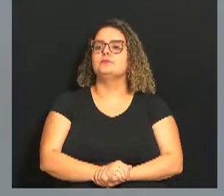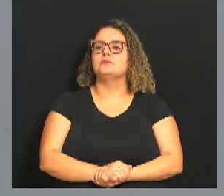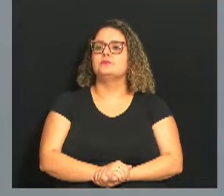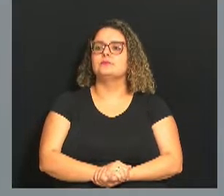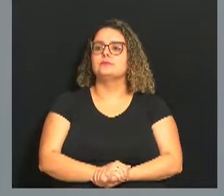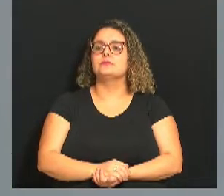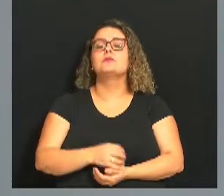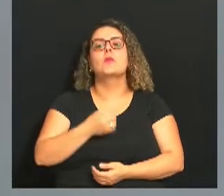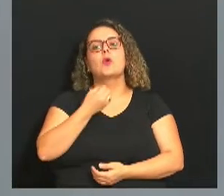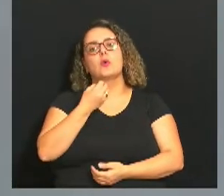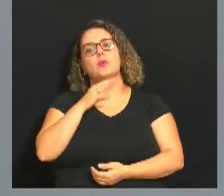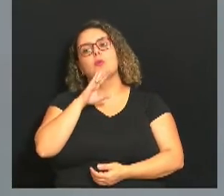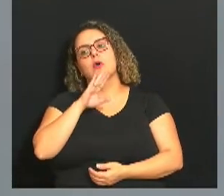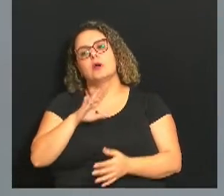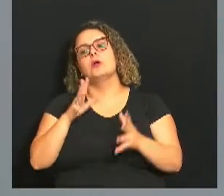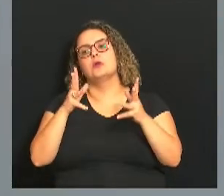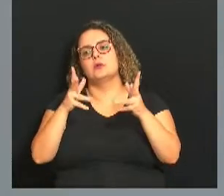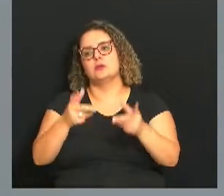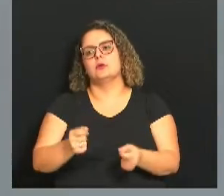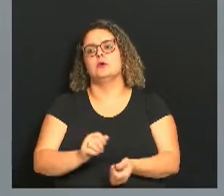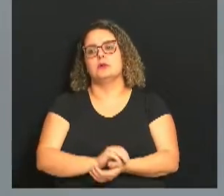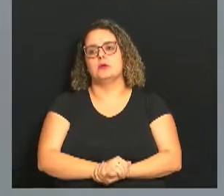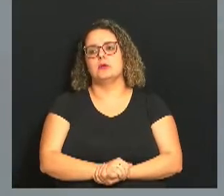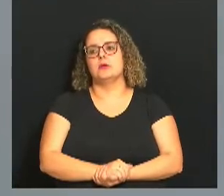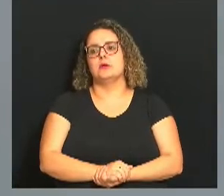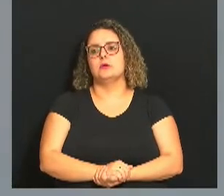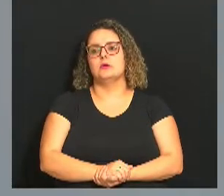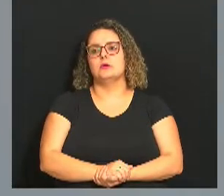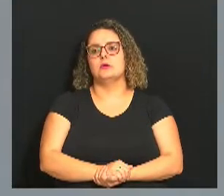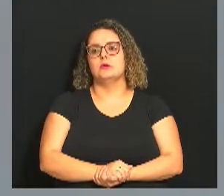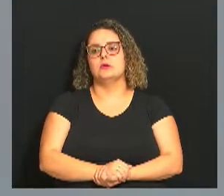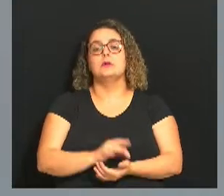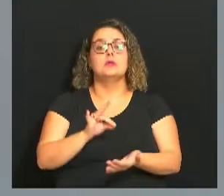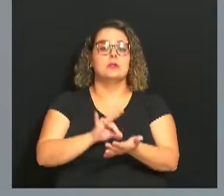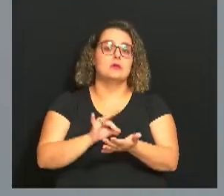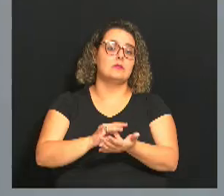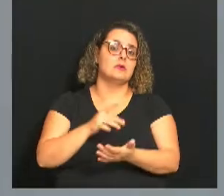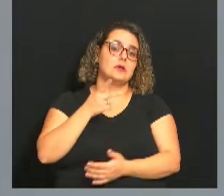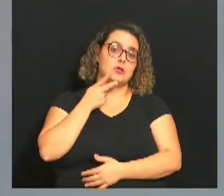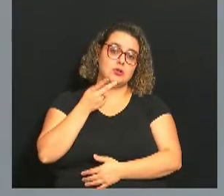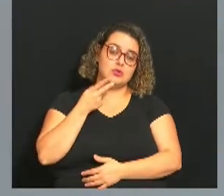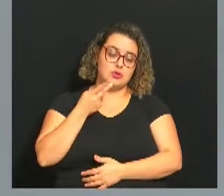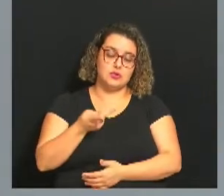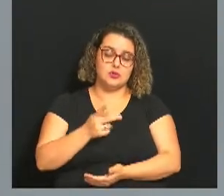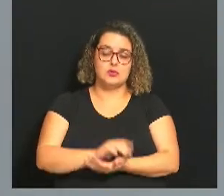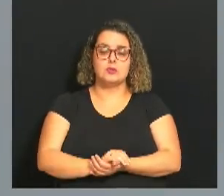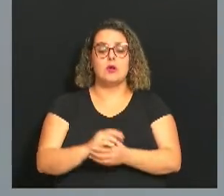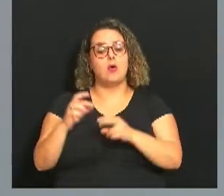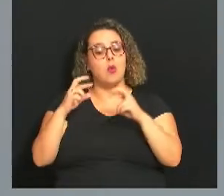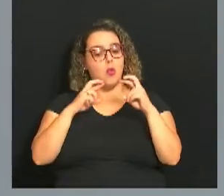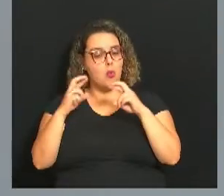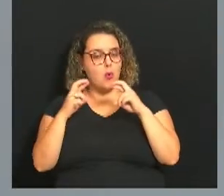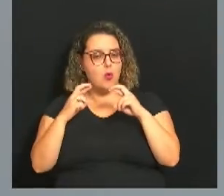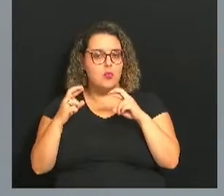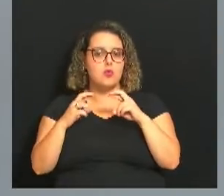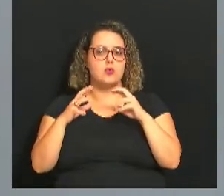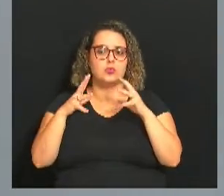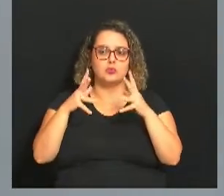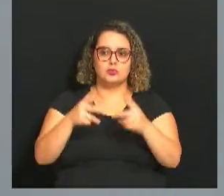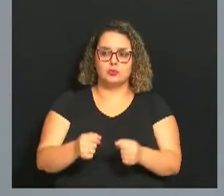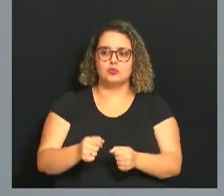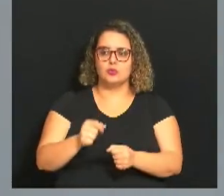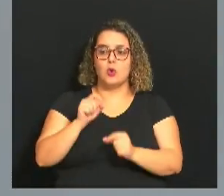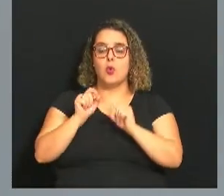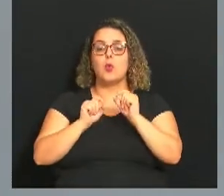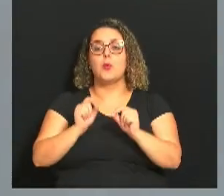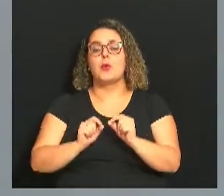Boa tarde a todos. Na verdade, o que a gente analisa, observando os dados, é o seguinte,